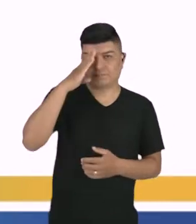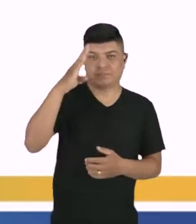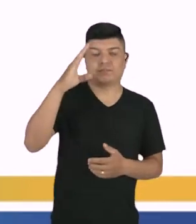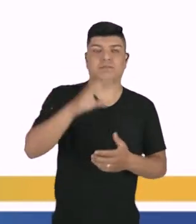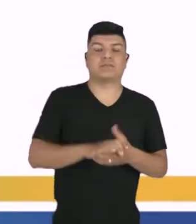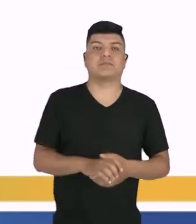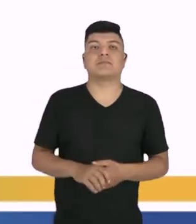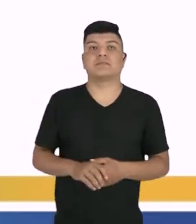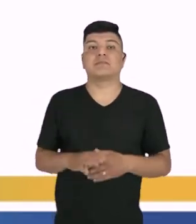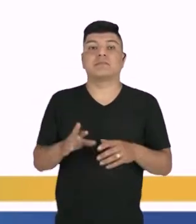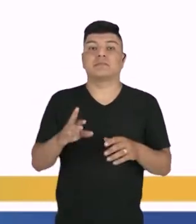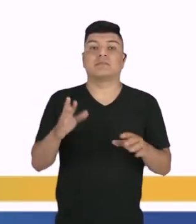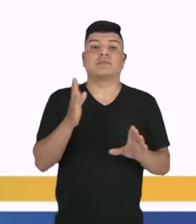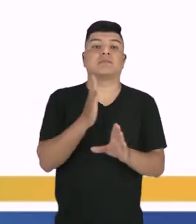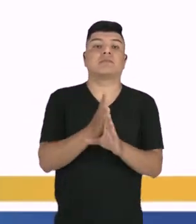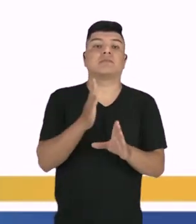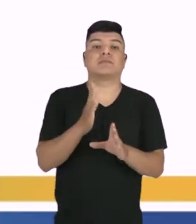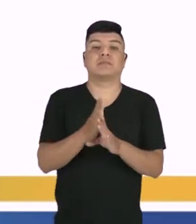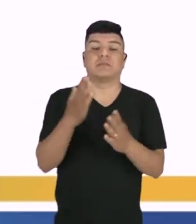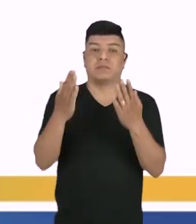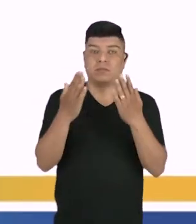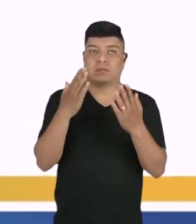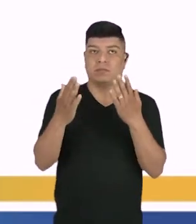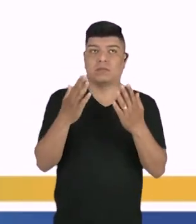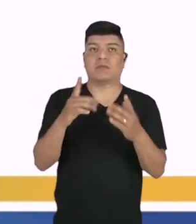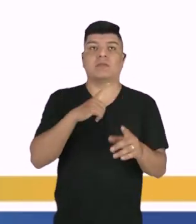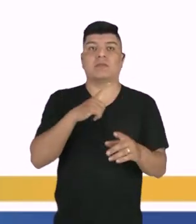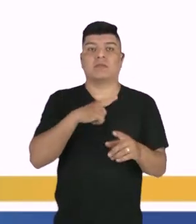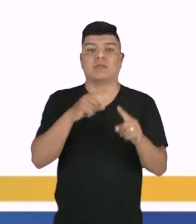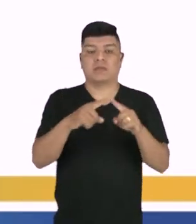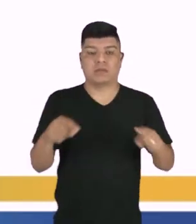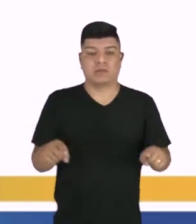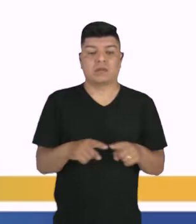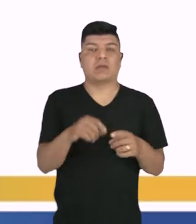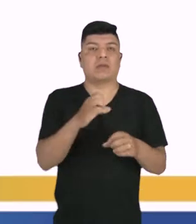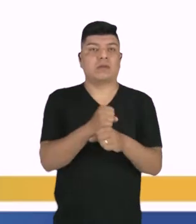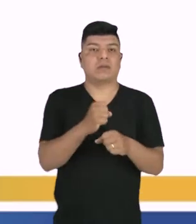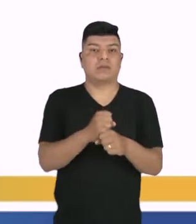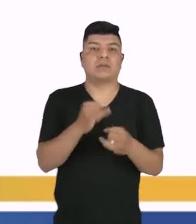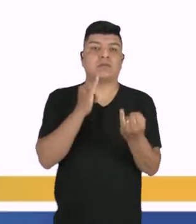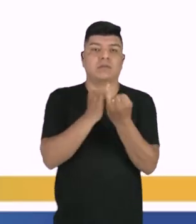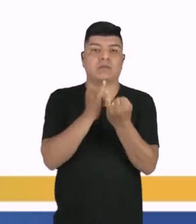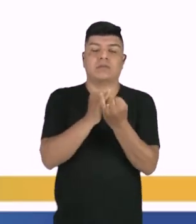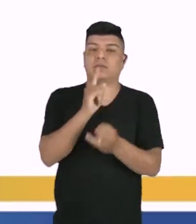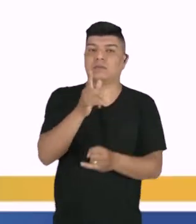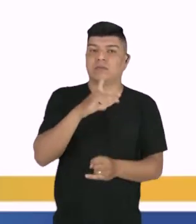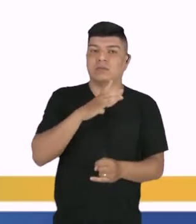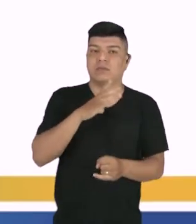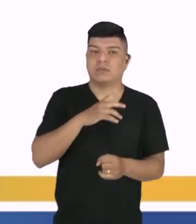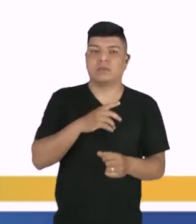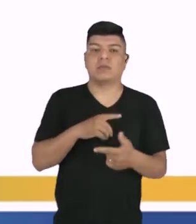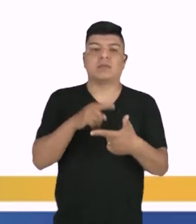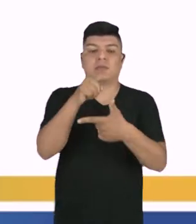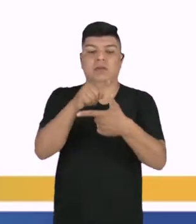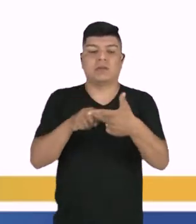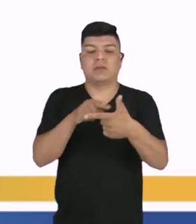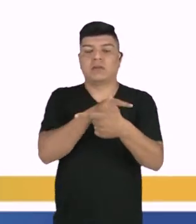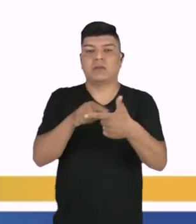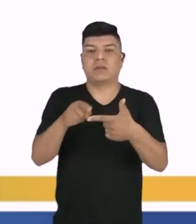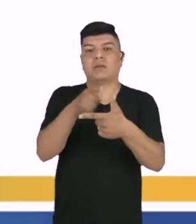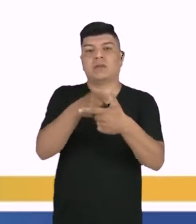as principais razões ou relações trigonométricas. Você já tem intimidade com seno, com cosseno,